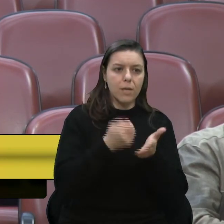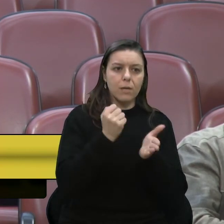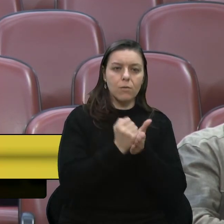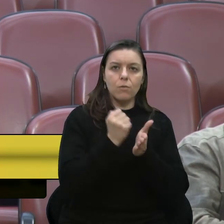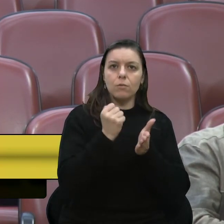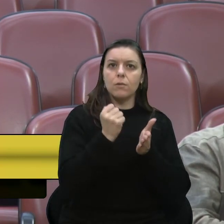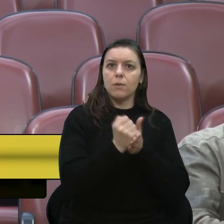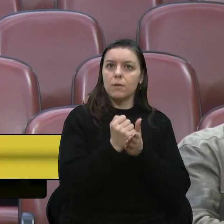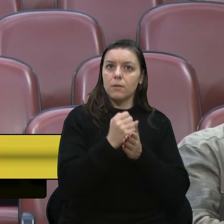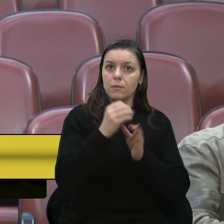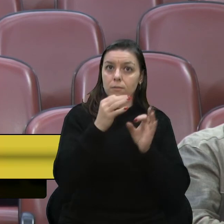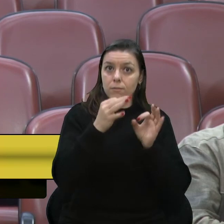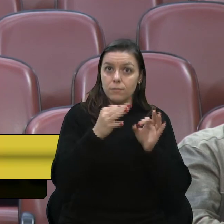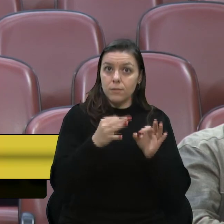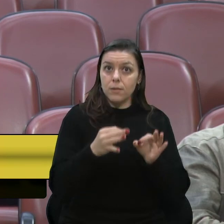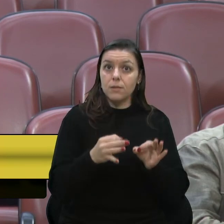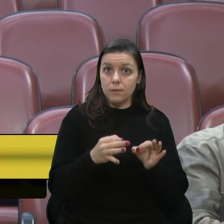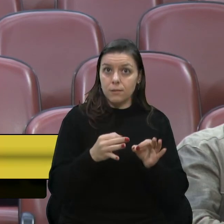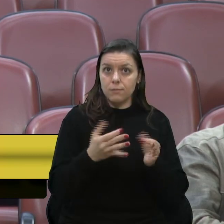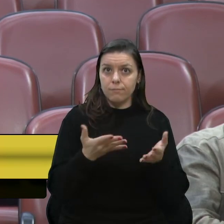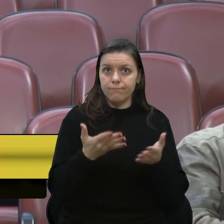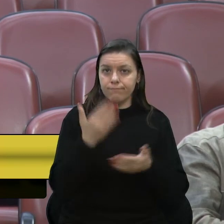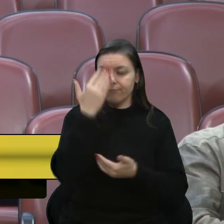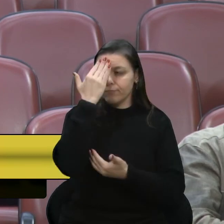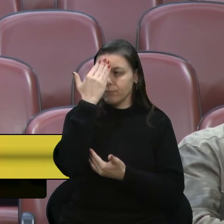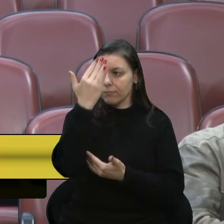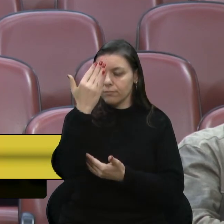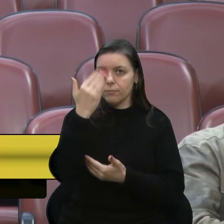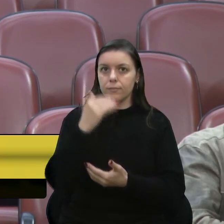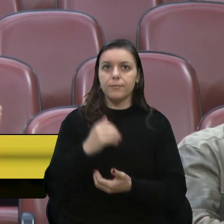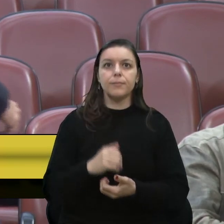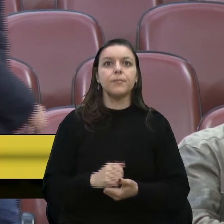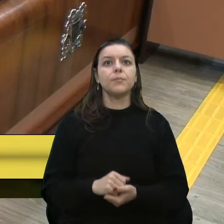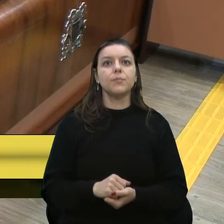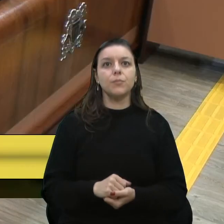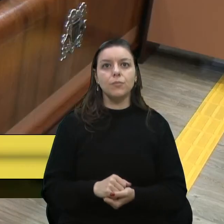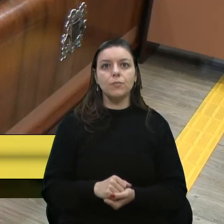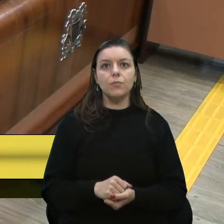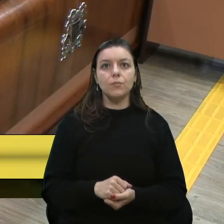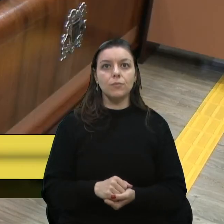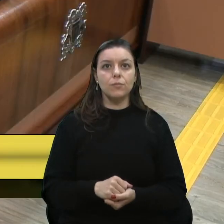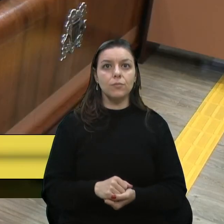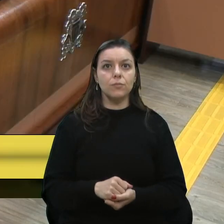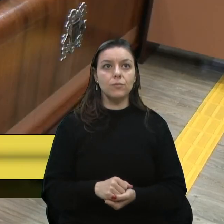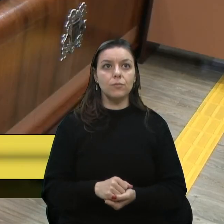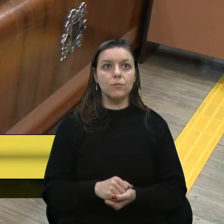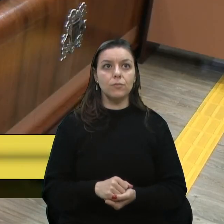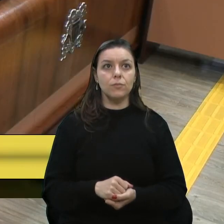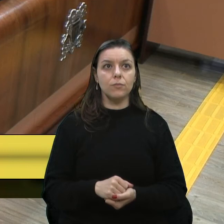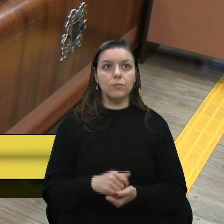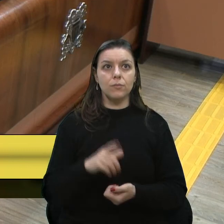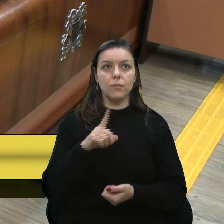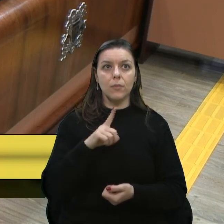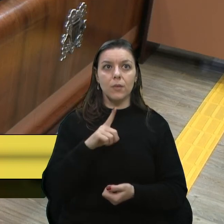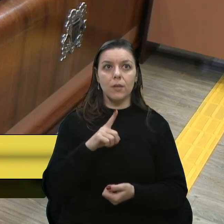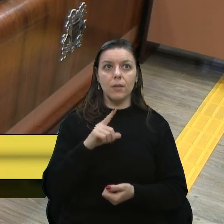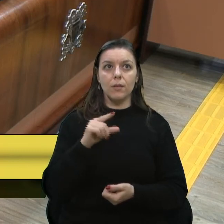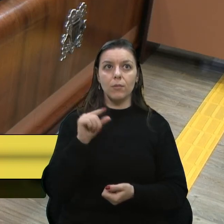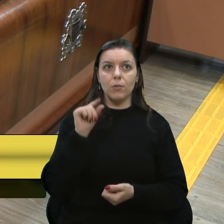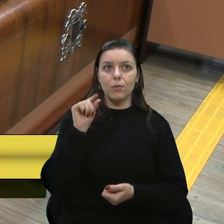reiterada nos últimos meses, tem feito isso. Obrigado, vereadora Estela. Muito obrigado. Vereador Juliano tem muito pouco tempo.